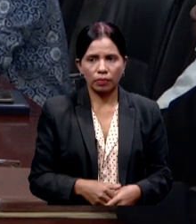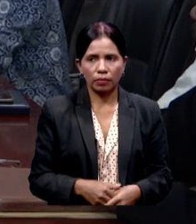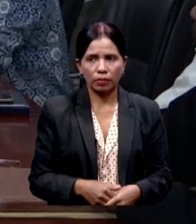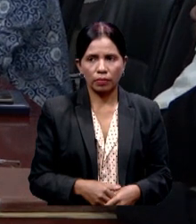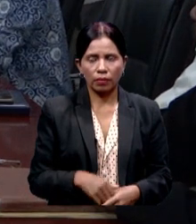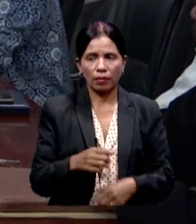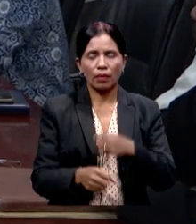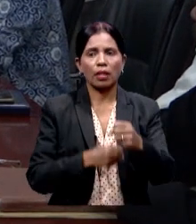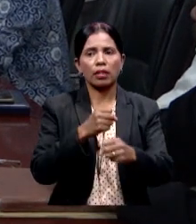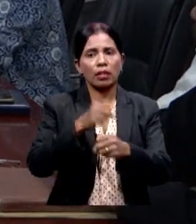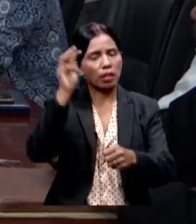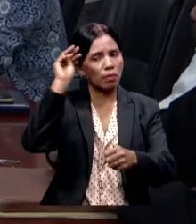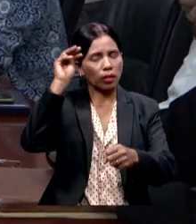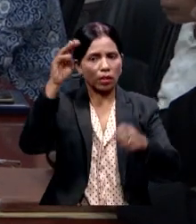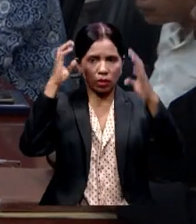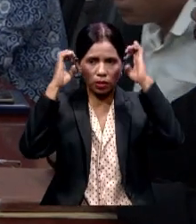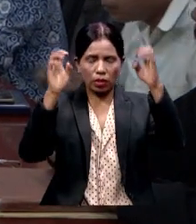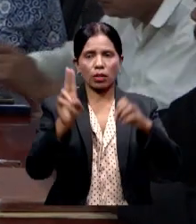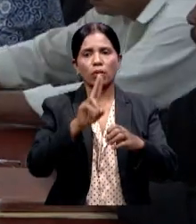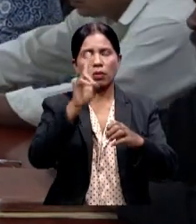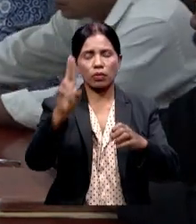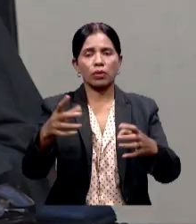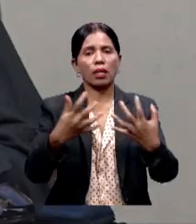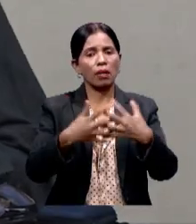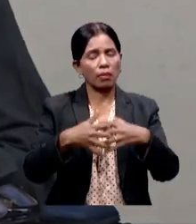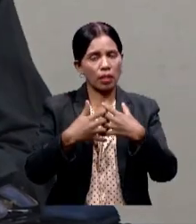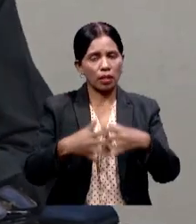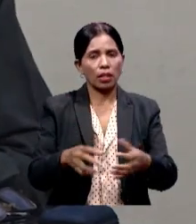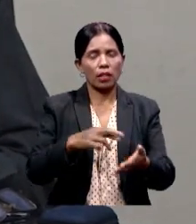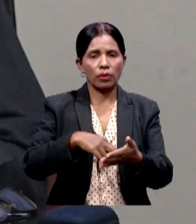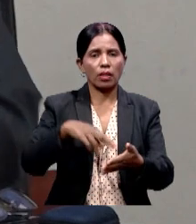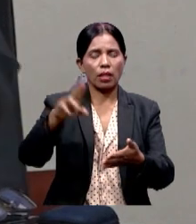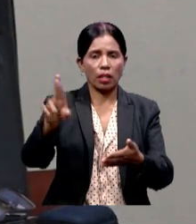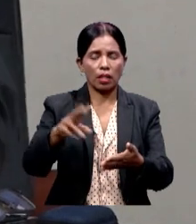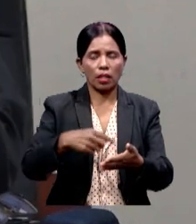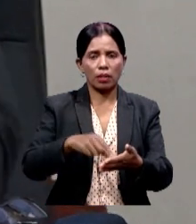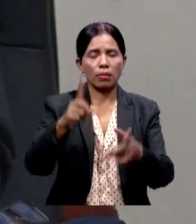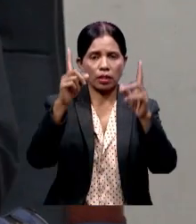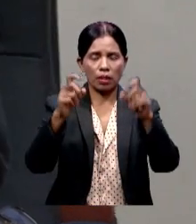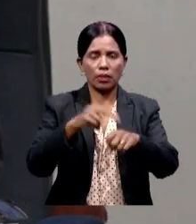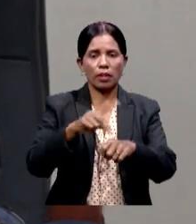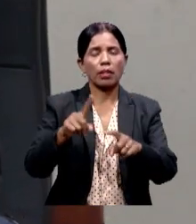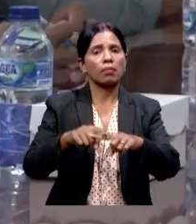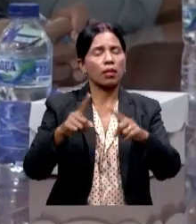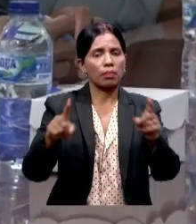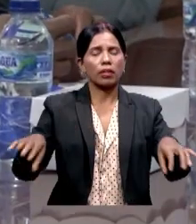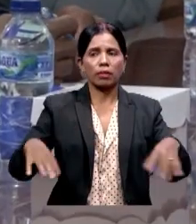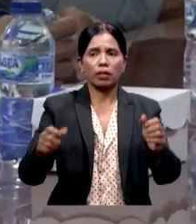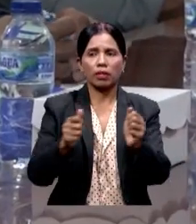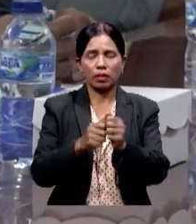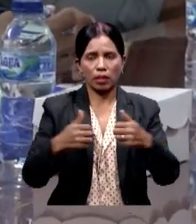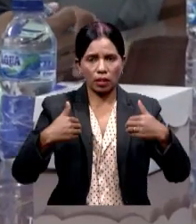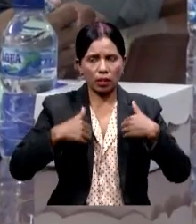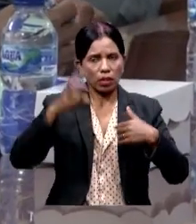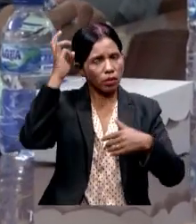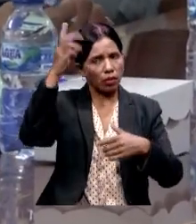Cada tinan Ministério da Educação usa máquina de halo correção ba pontos exame nacional. Mas be sistema idane hamusu